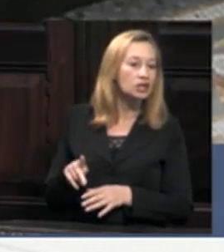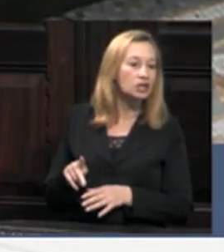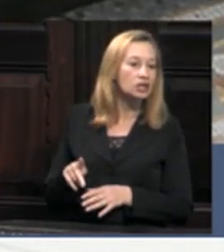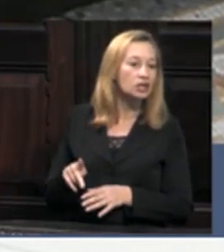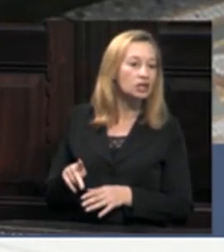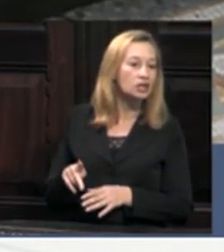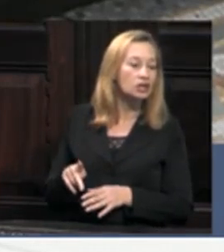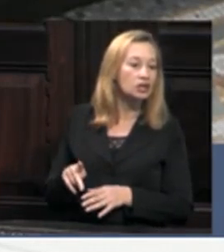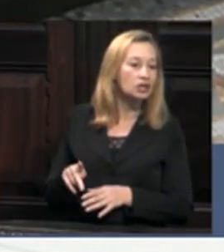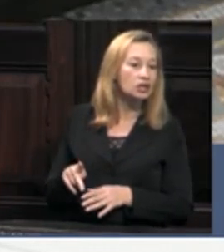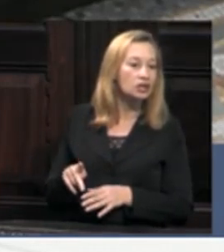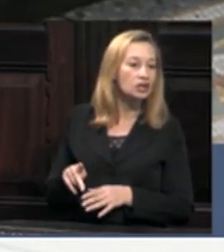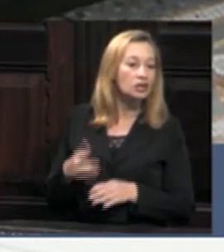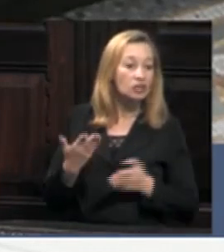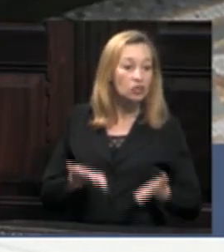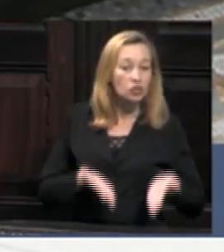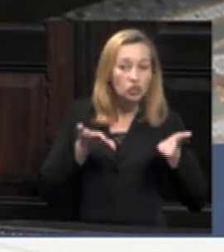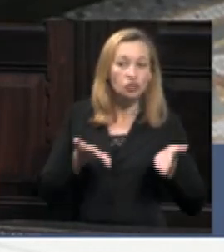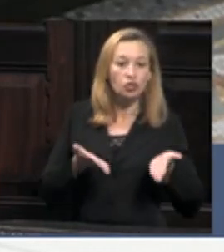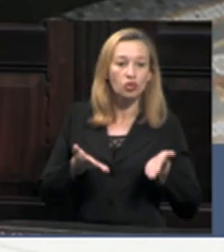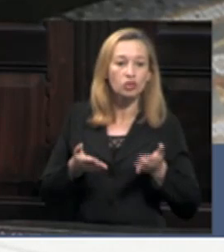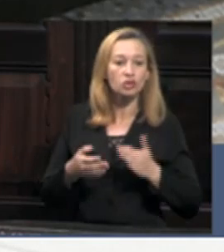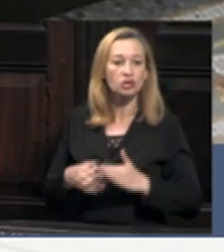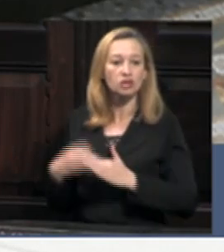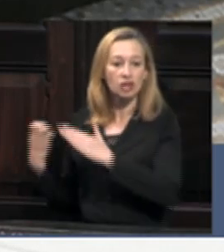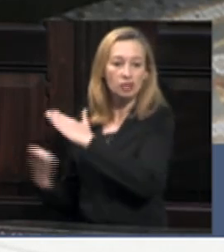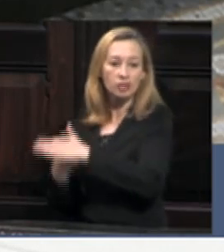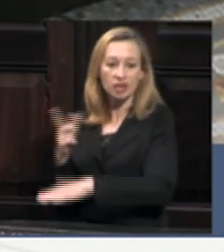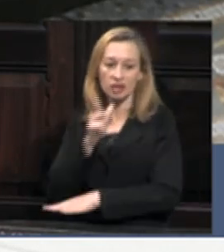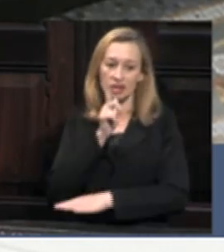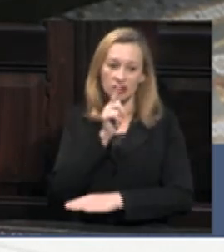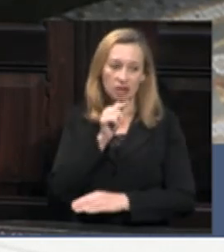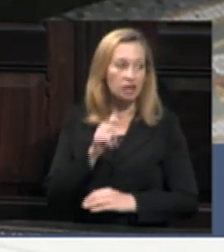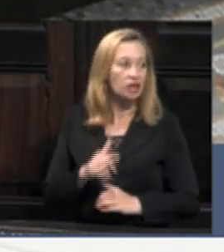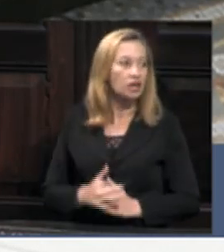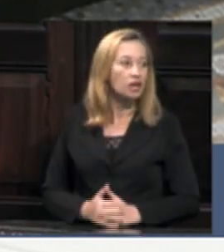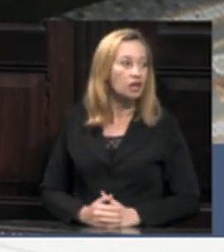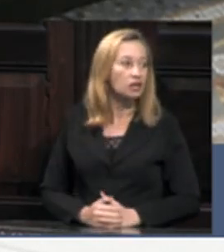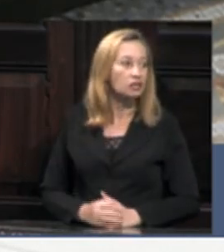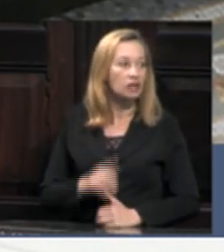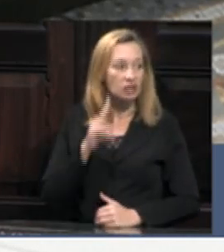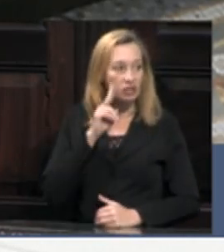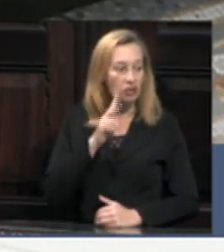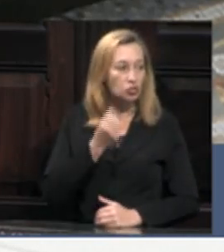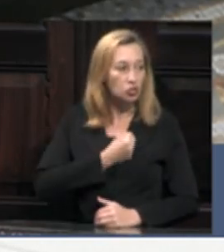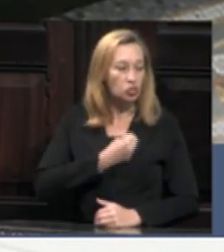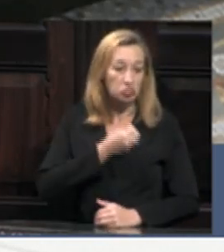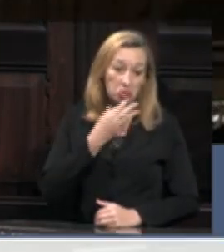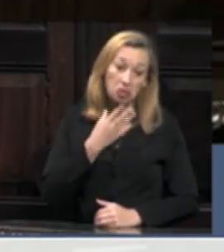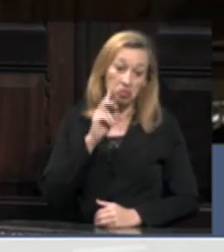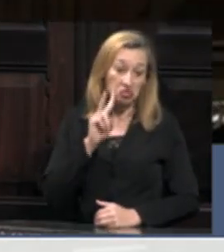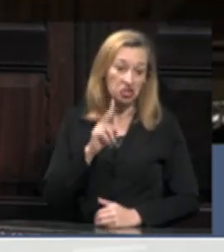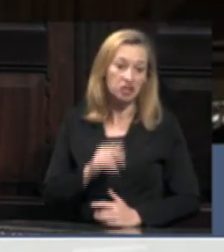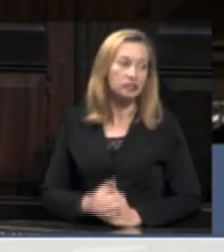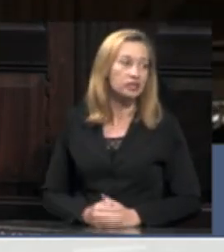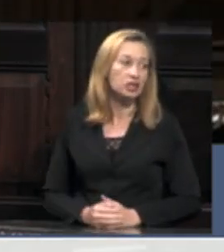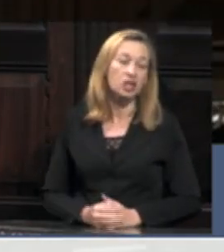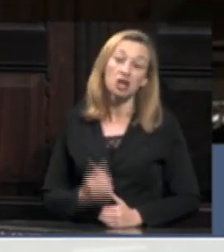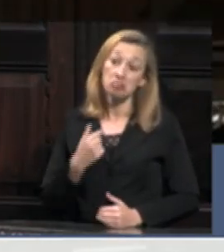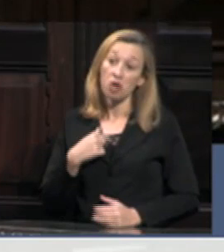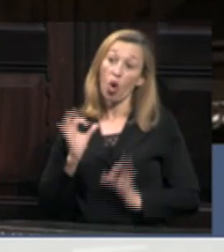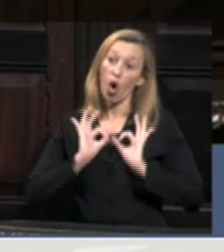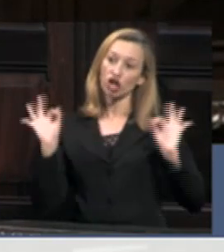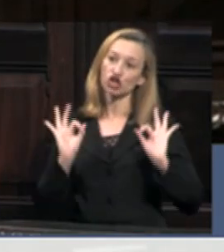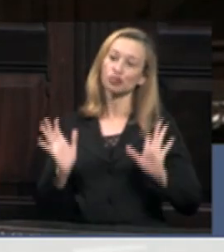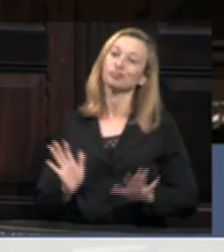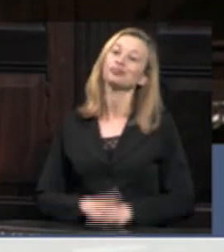tendo em vista o esforço concentrado, se dê na planilha. Eu Não seja acharia ótimo, nominalmente. mas eu não sei se